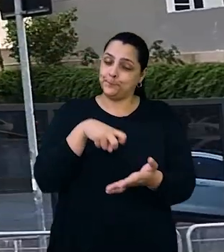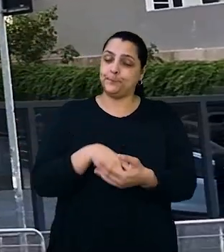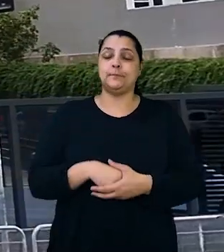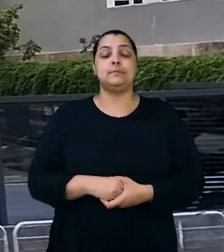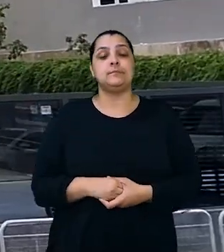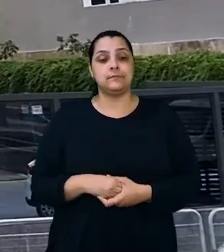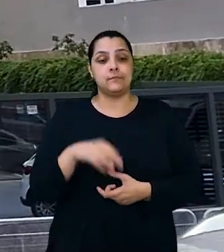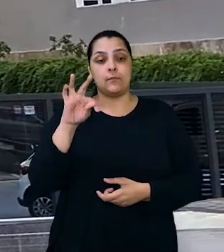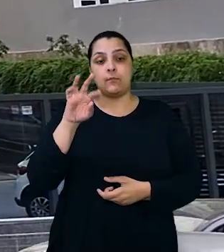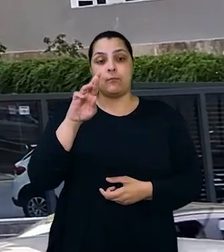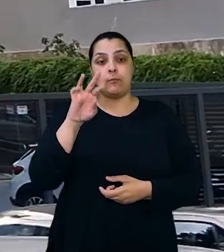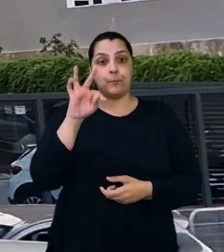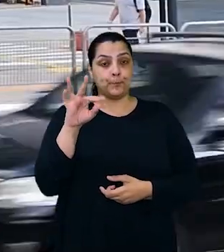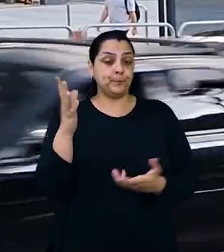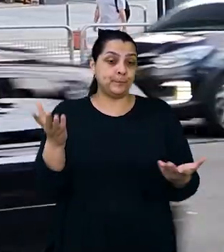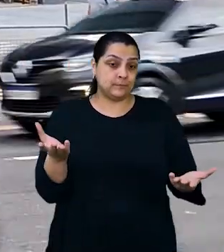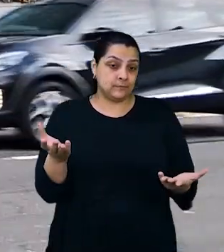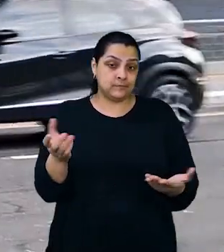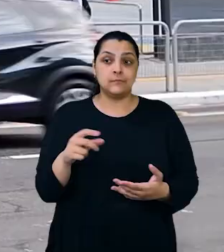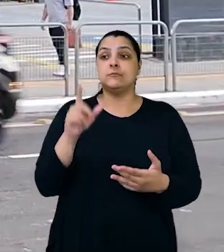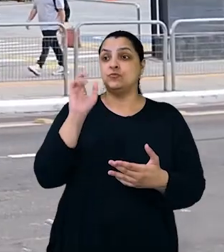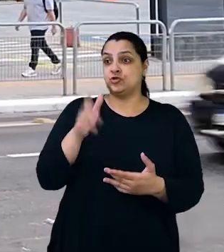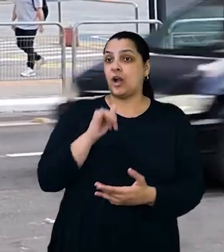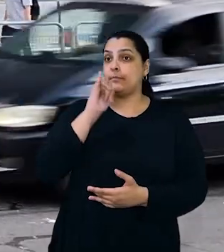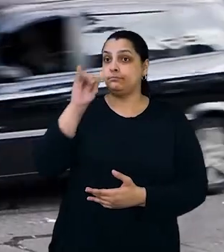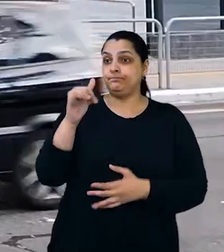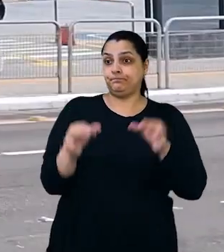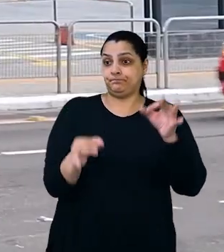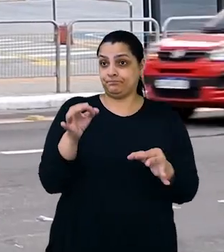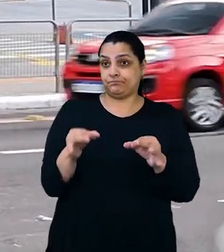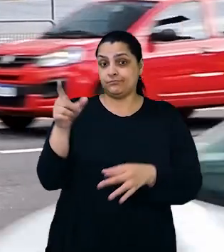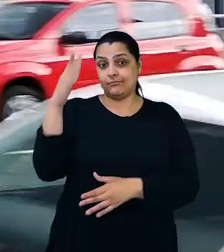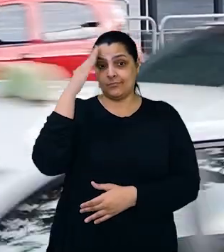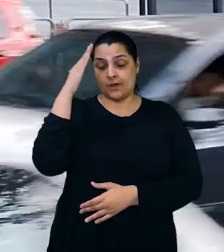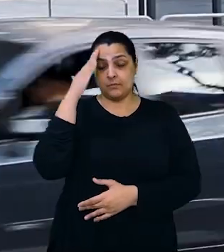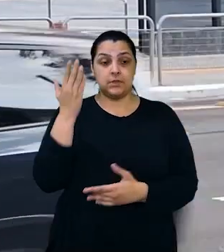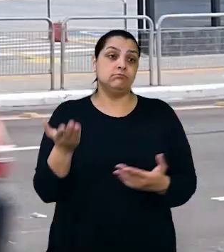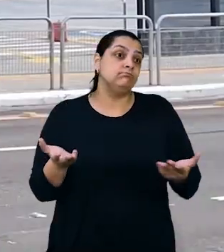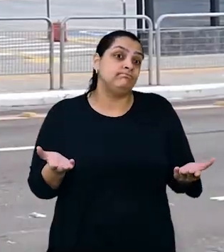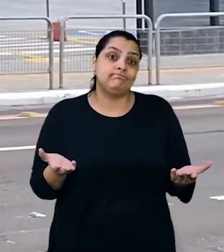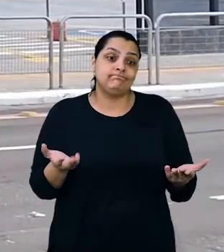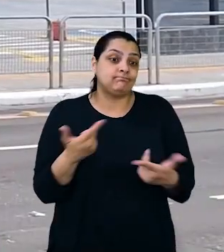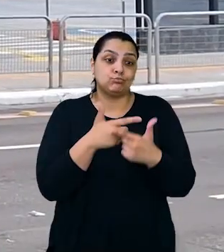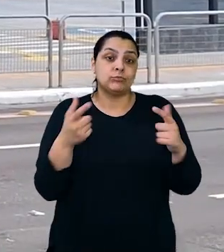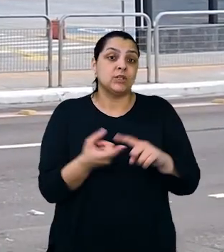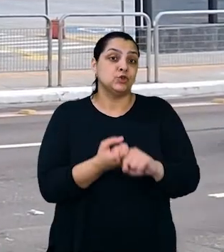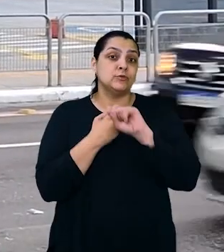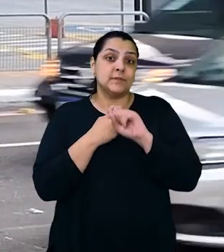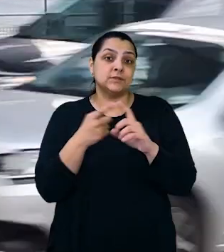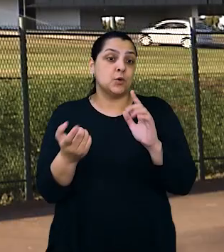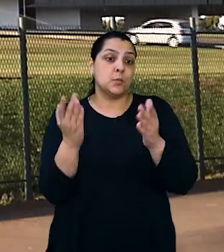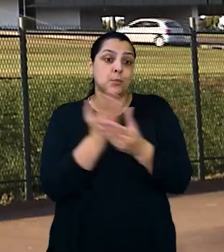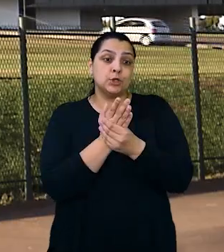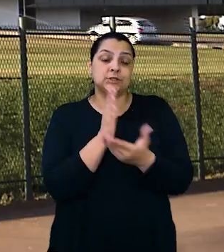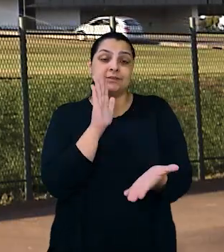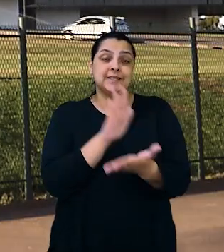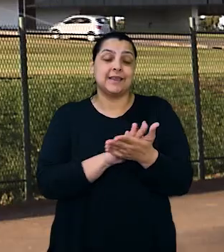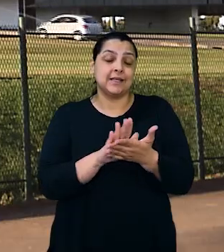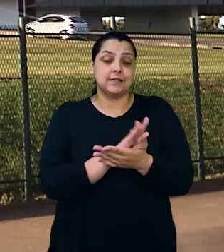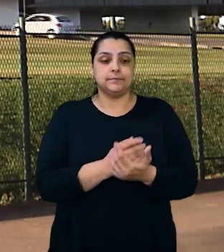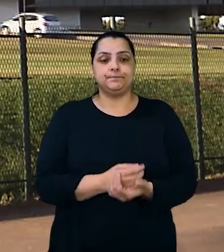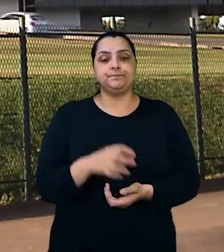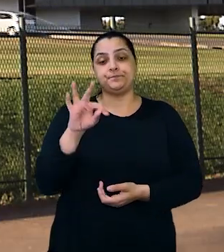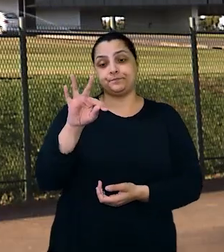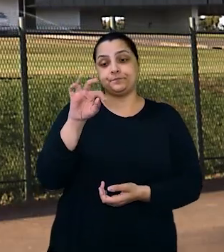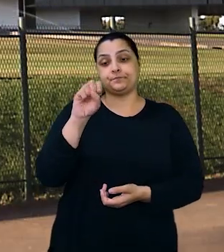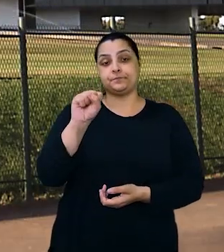O TRT assinalou que a empregadora foi notificada da audiência e que não havia nenhuma ordem de suspensão do processo. O caso chegou ao